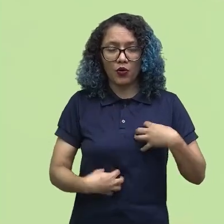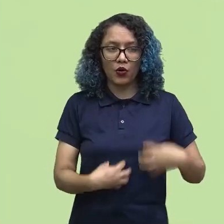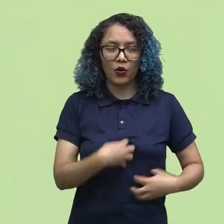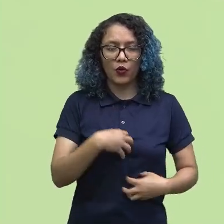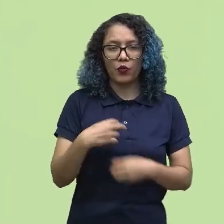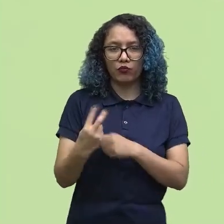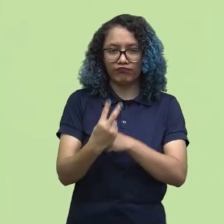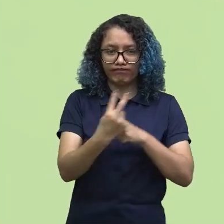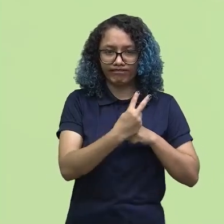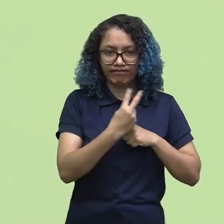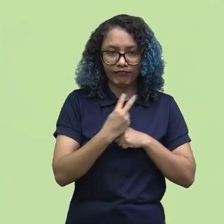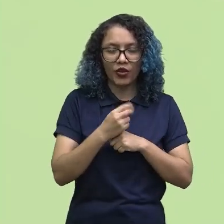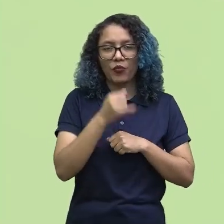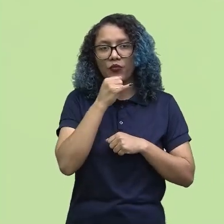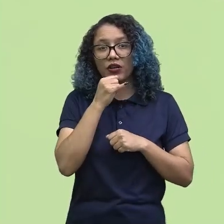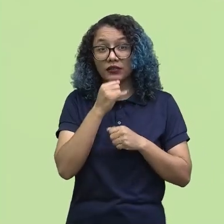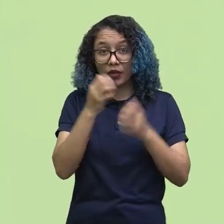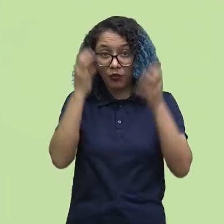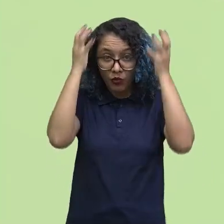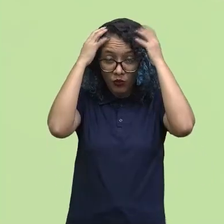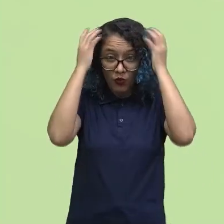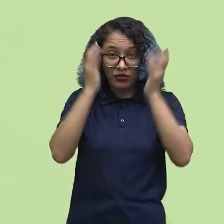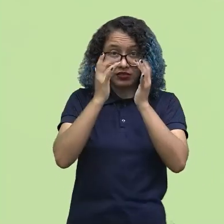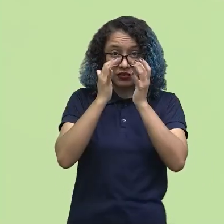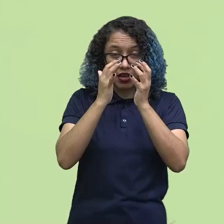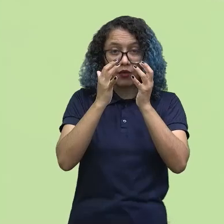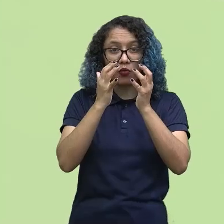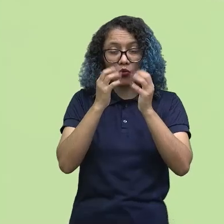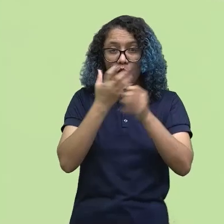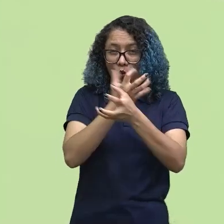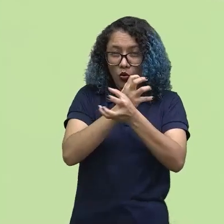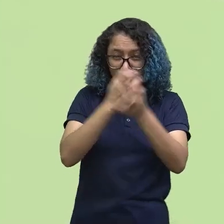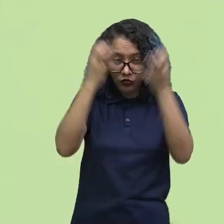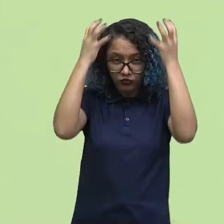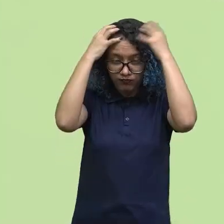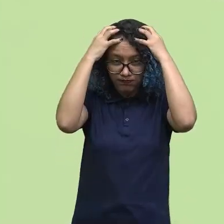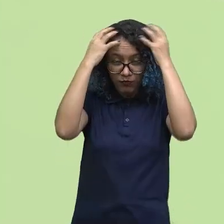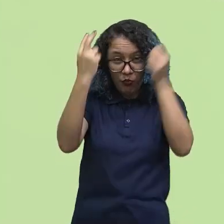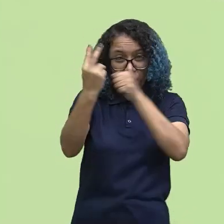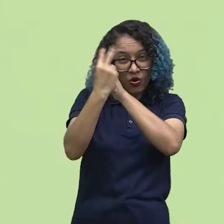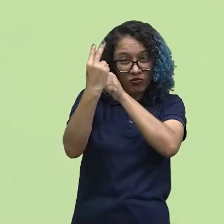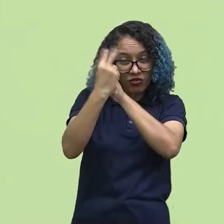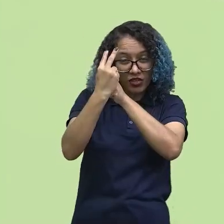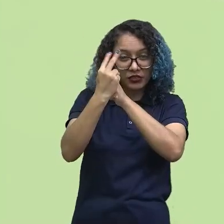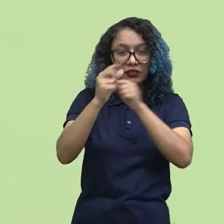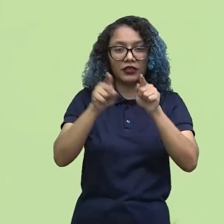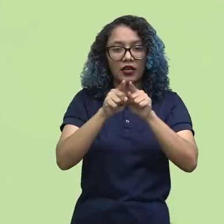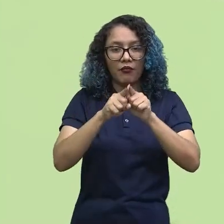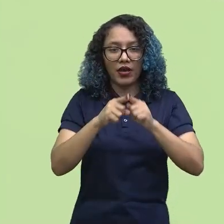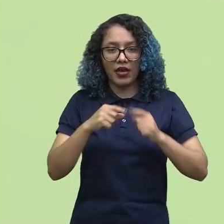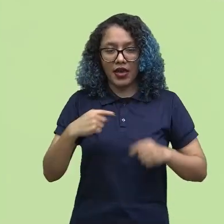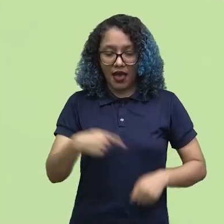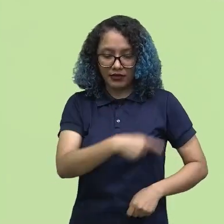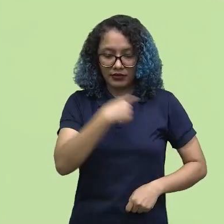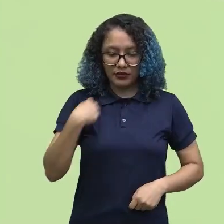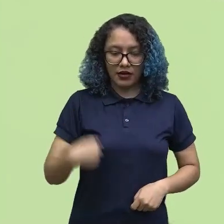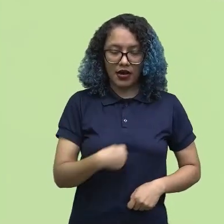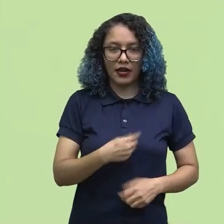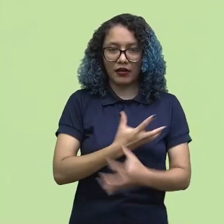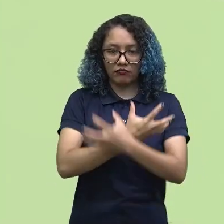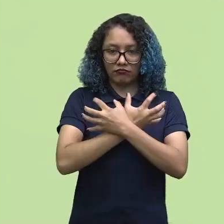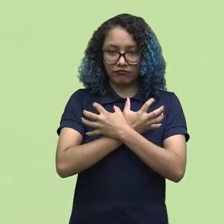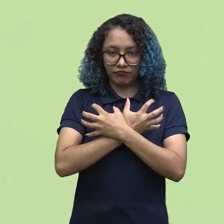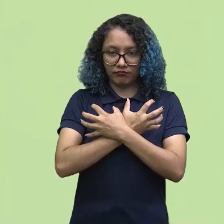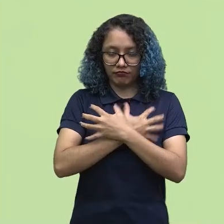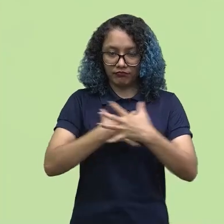muito sensíveis, né, como o crânio, que protege o nosso cérebro, e nós temos também aqui nessa região a nossa caixa torácica, né, formando